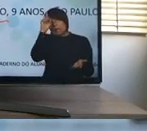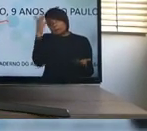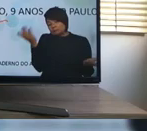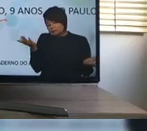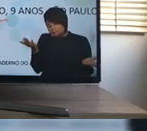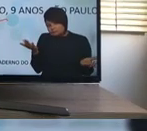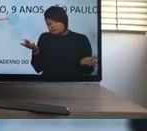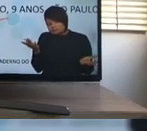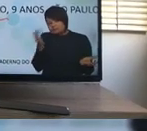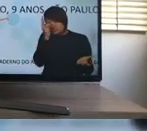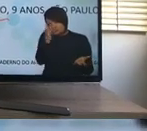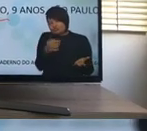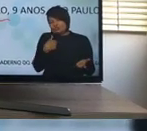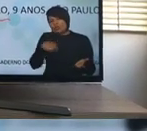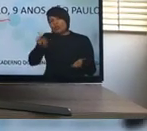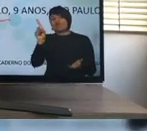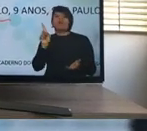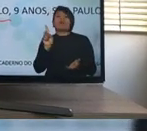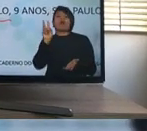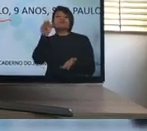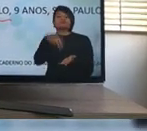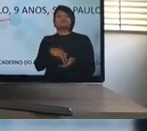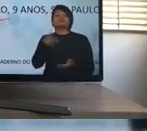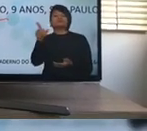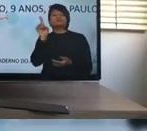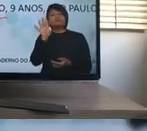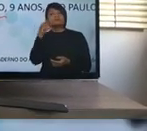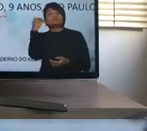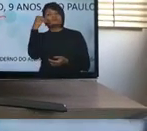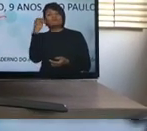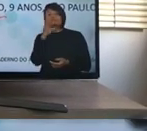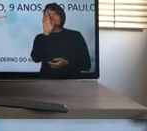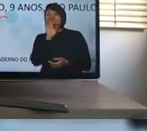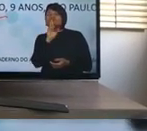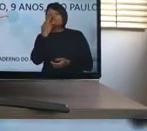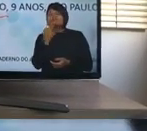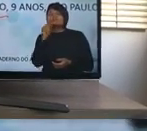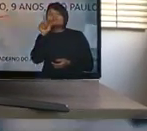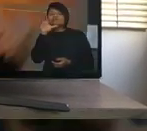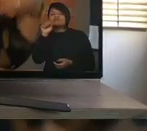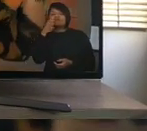dia, irei lá só para experimentar.